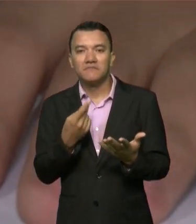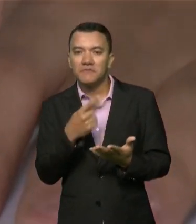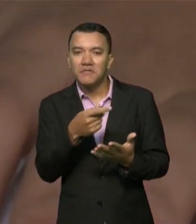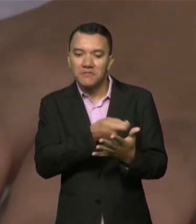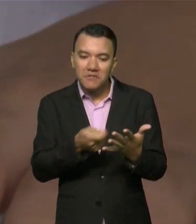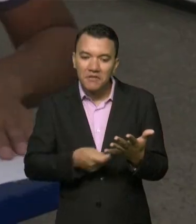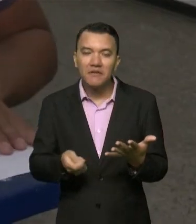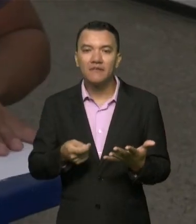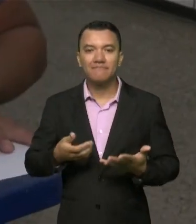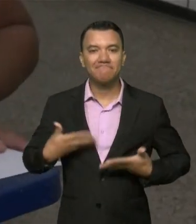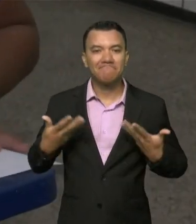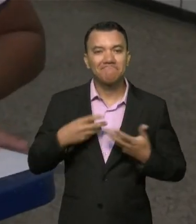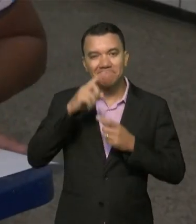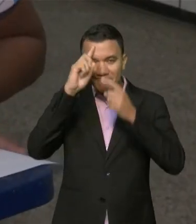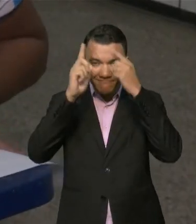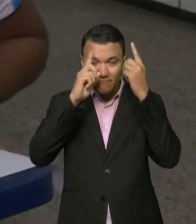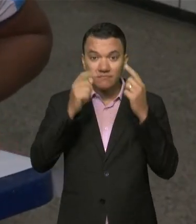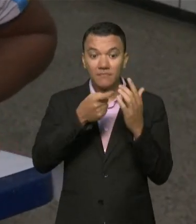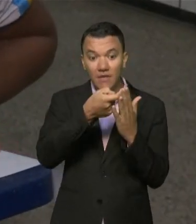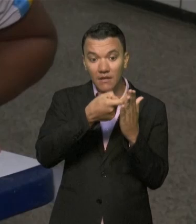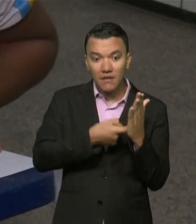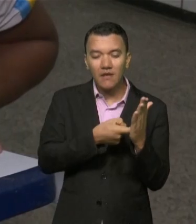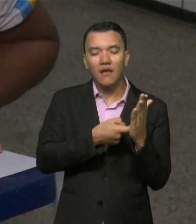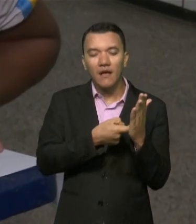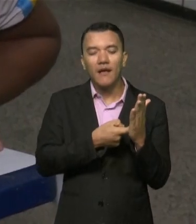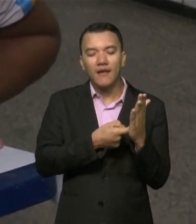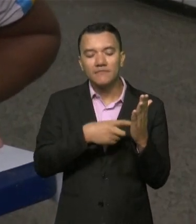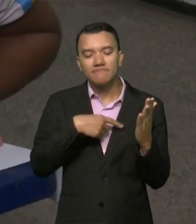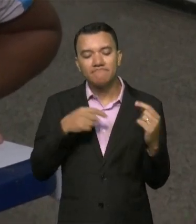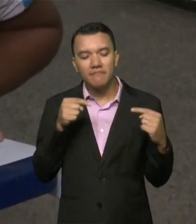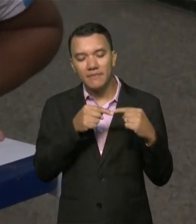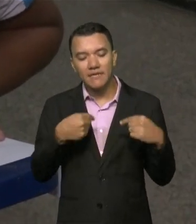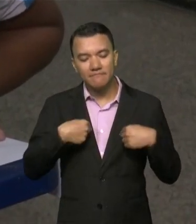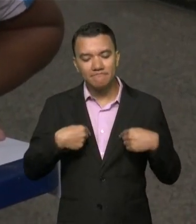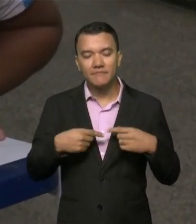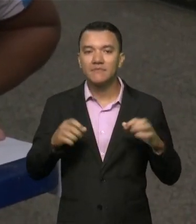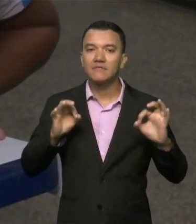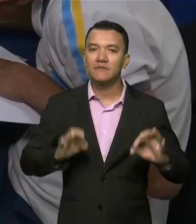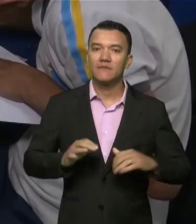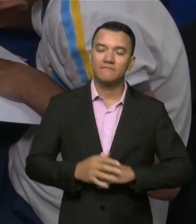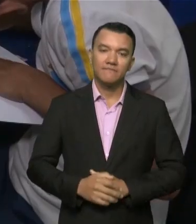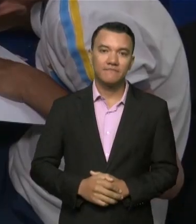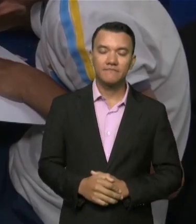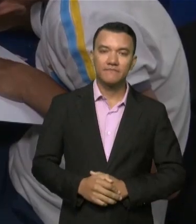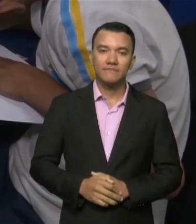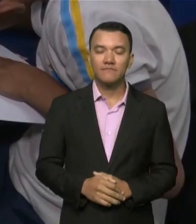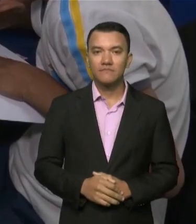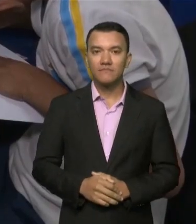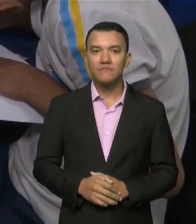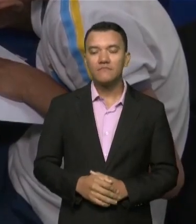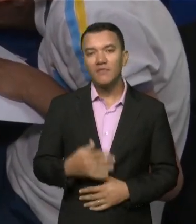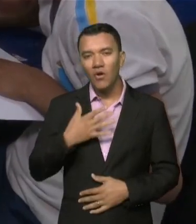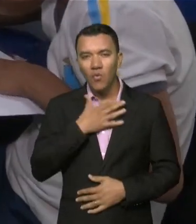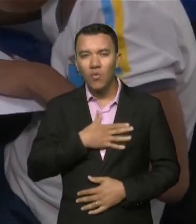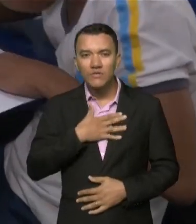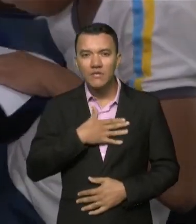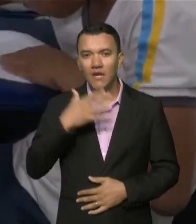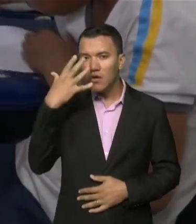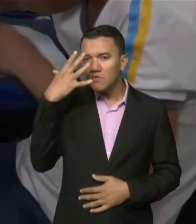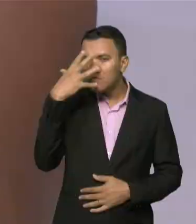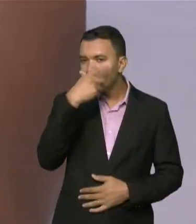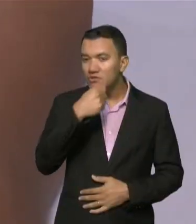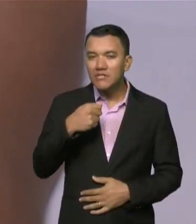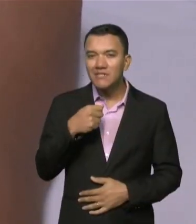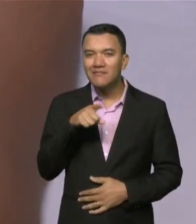criativa, transformando o texto em uma experiência pessoal e única. Eu achei bonito porque é um guerreiro forte